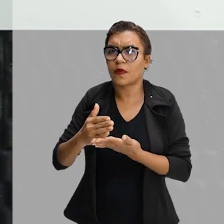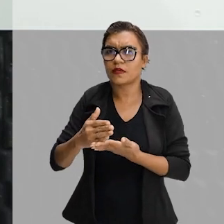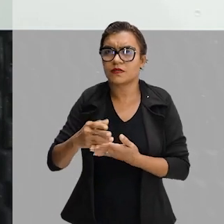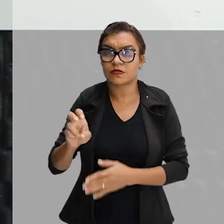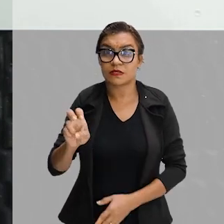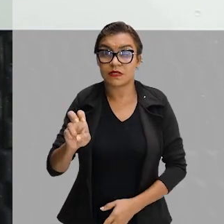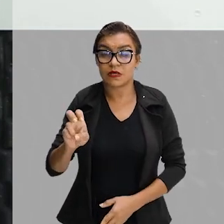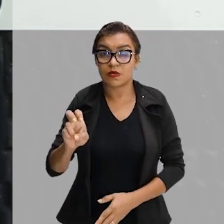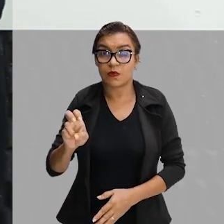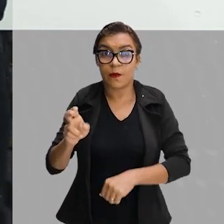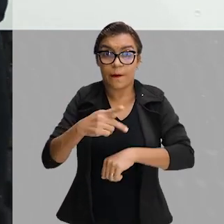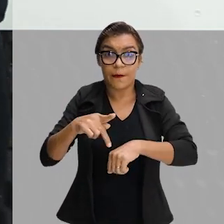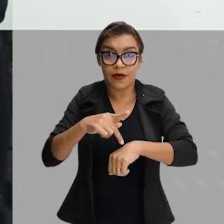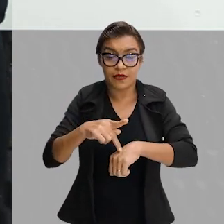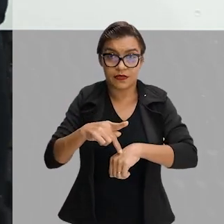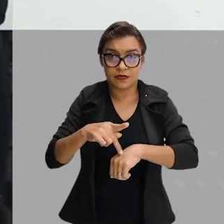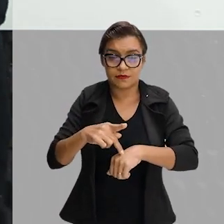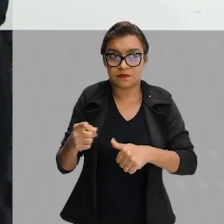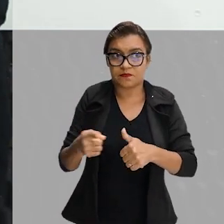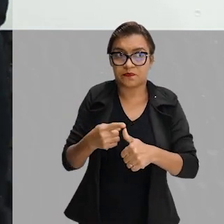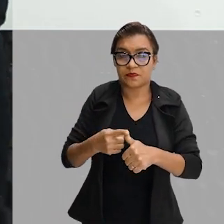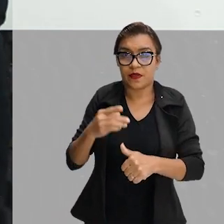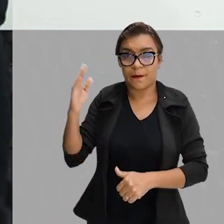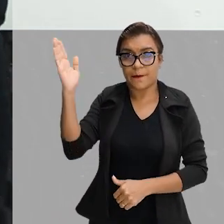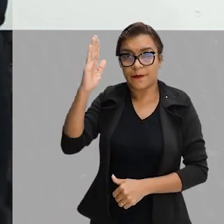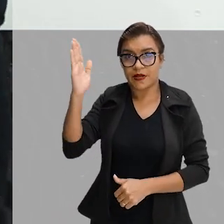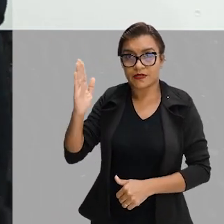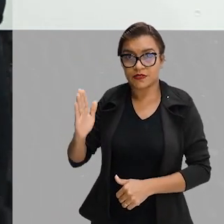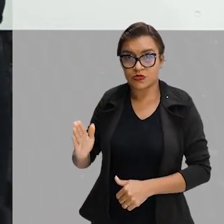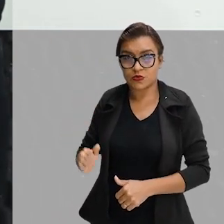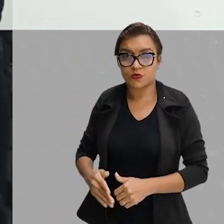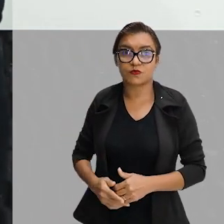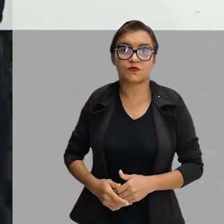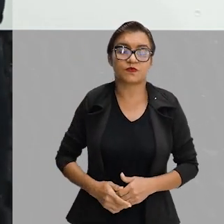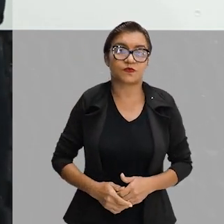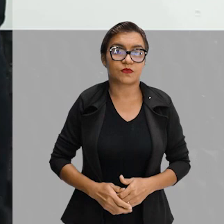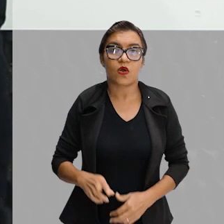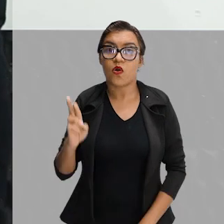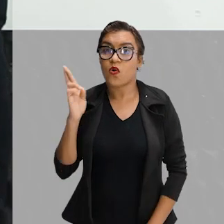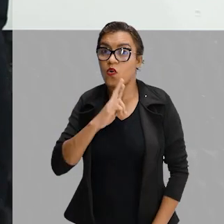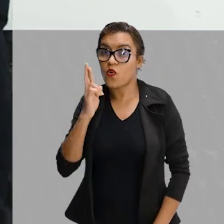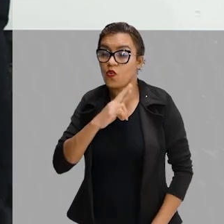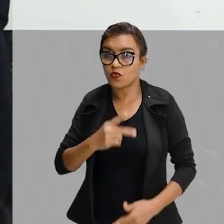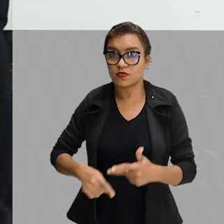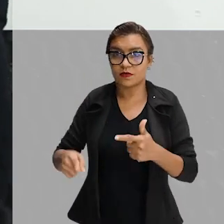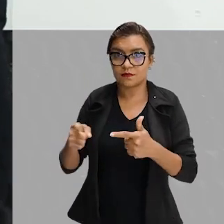países. Brasil, olha só, Brasil, Rússia,